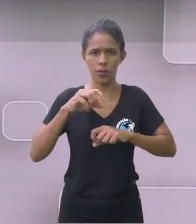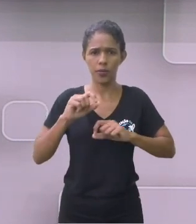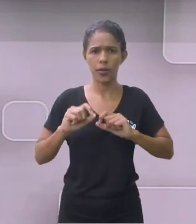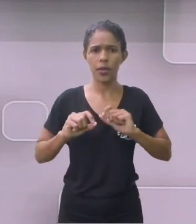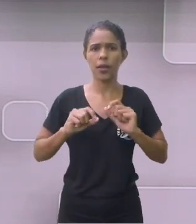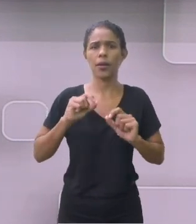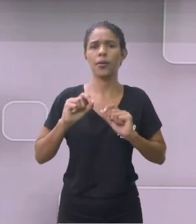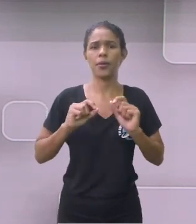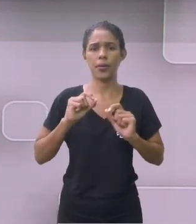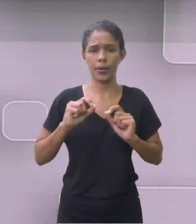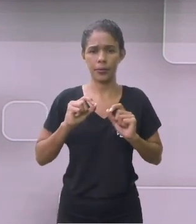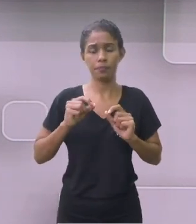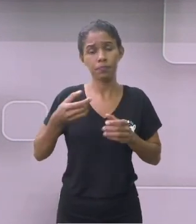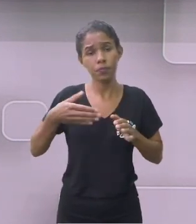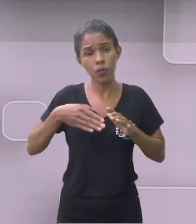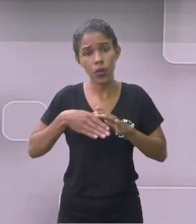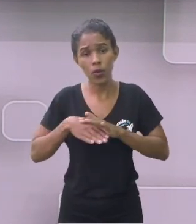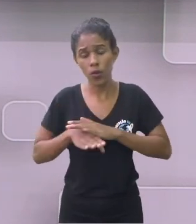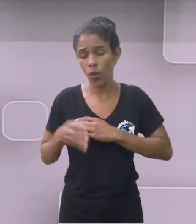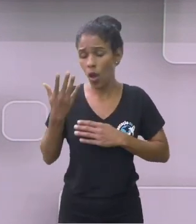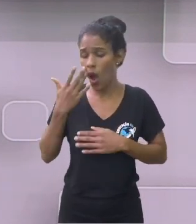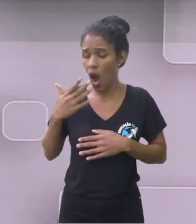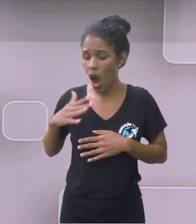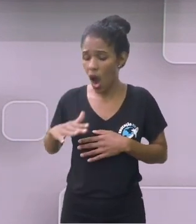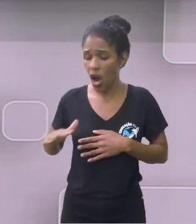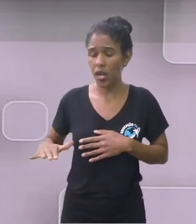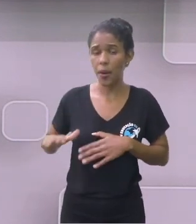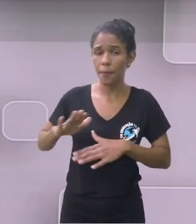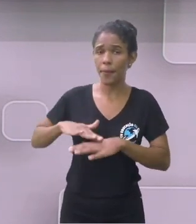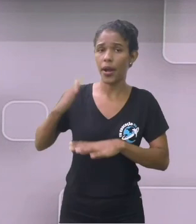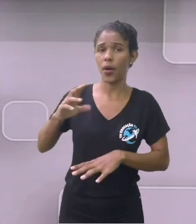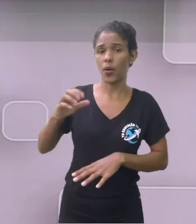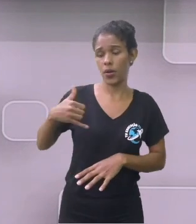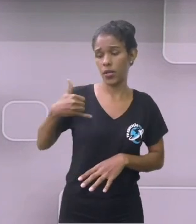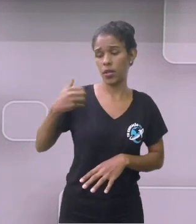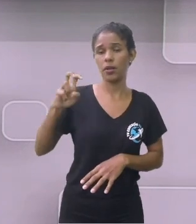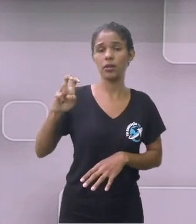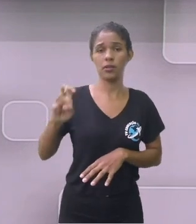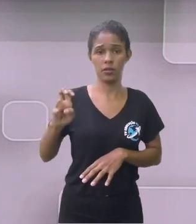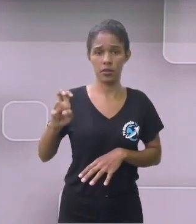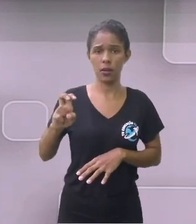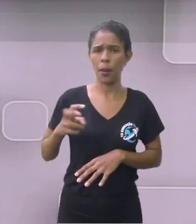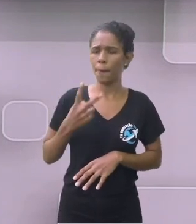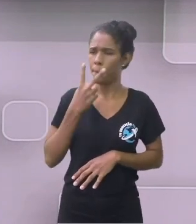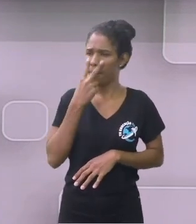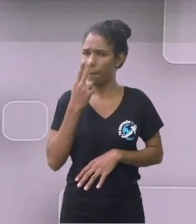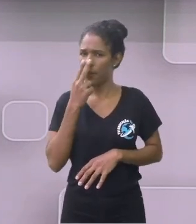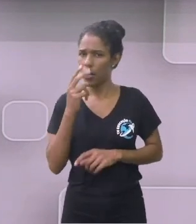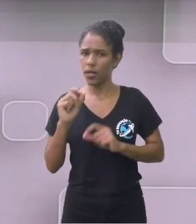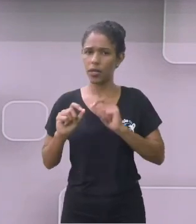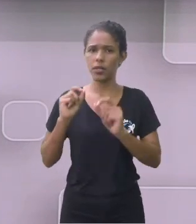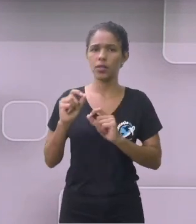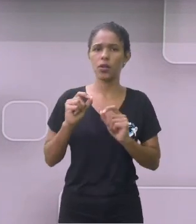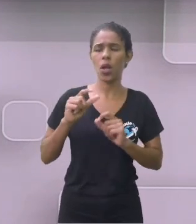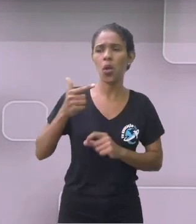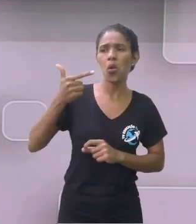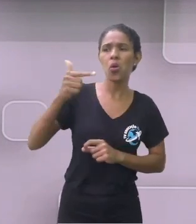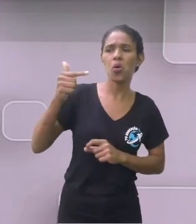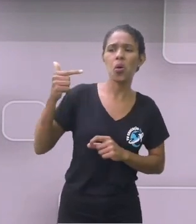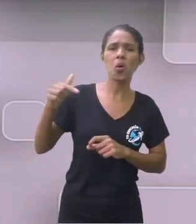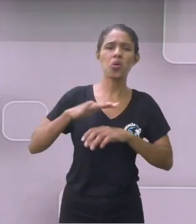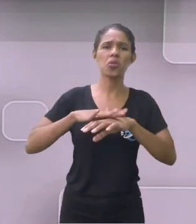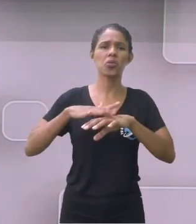multissistêmica, costuma acometer maiores de 5 anos. Essa síndrome é parecida com outras condições inflamatórias